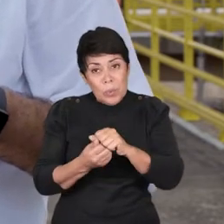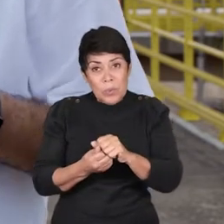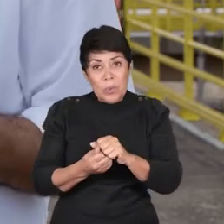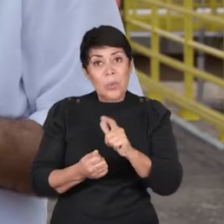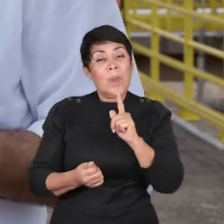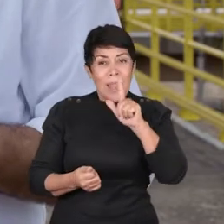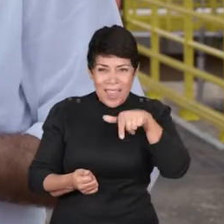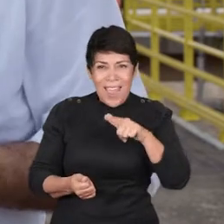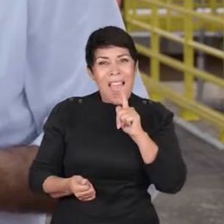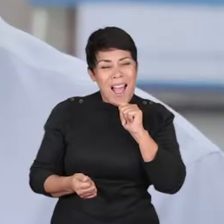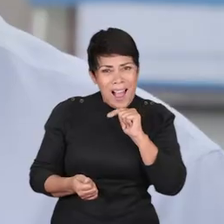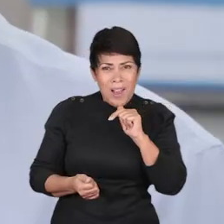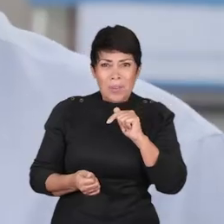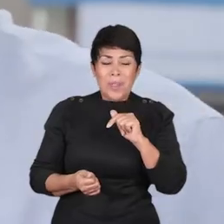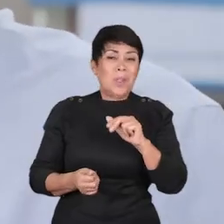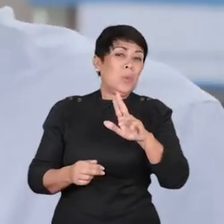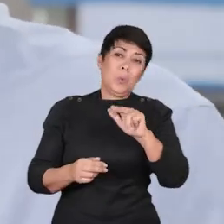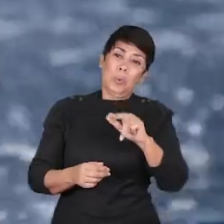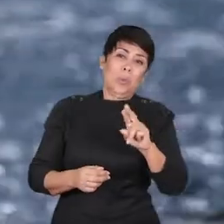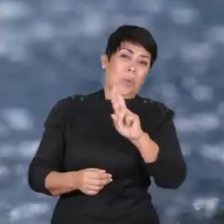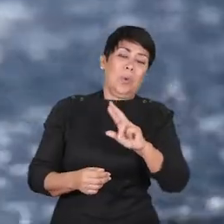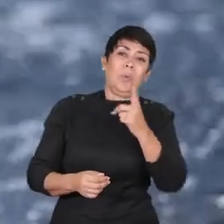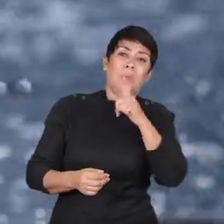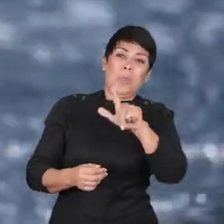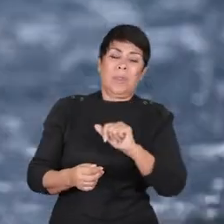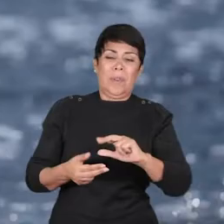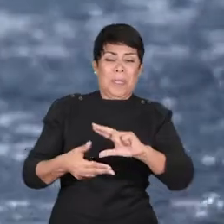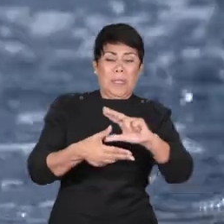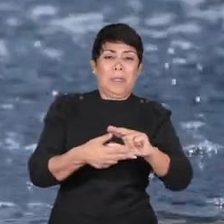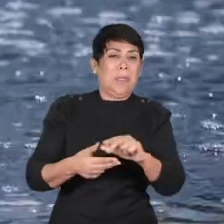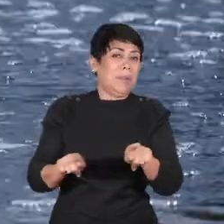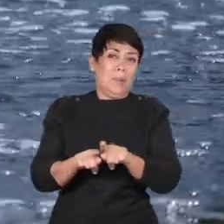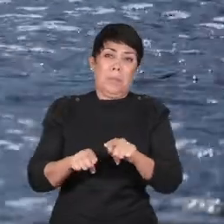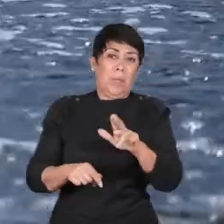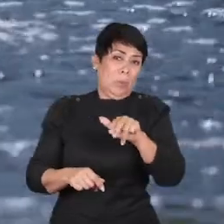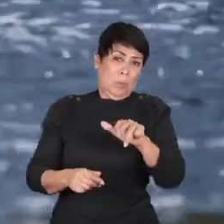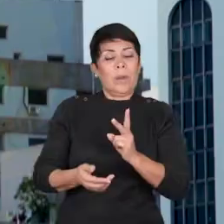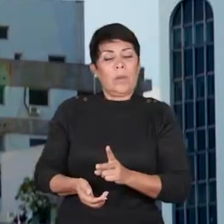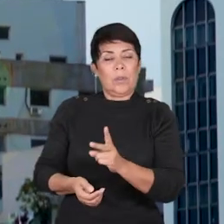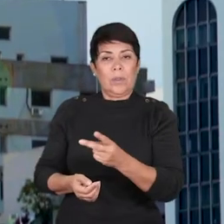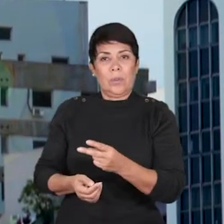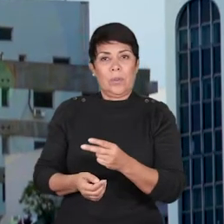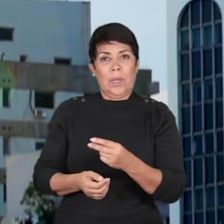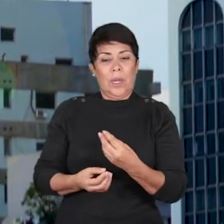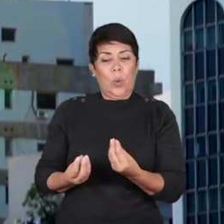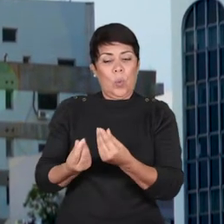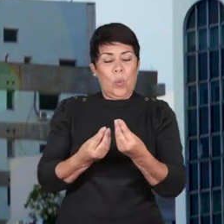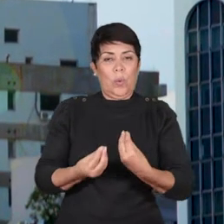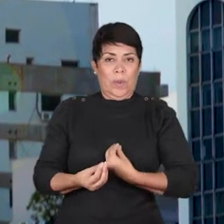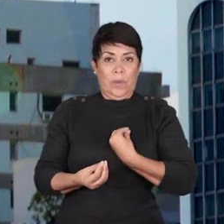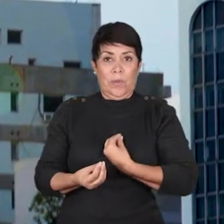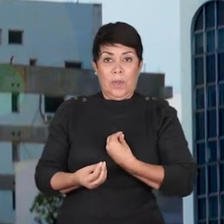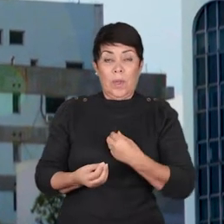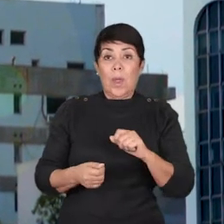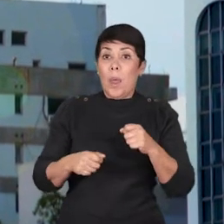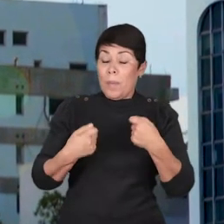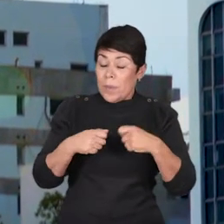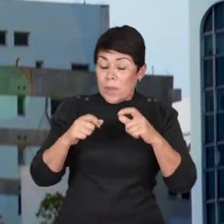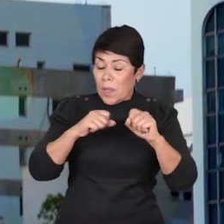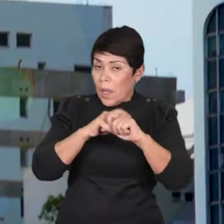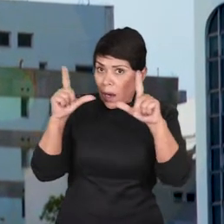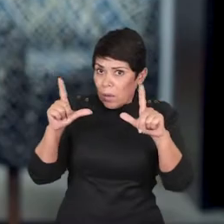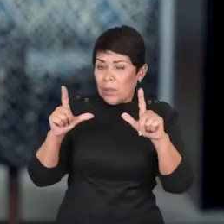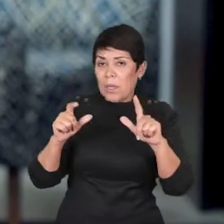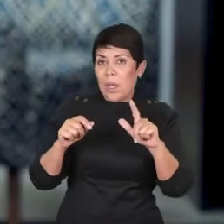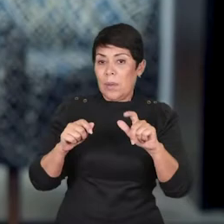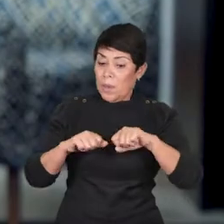gente não recicla quase nada. E nem mesmo reutiliza, quanto mais reciclar. Então a sociedade tem que acordar para que tem que defender as